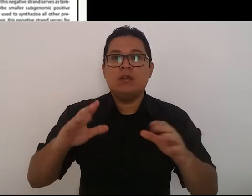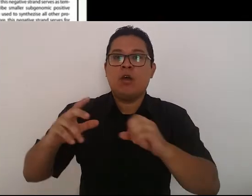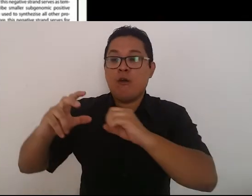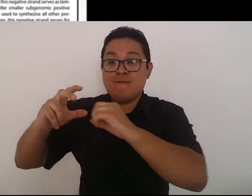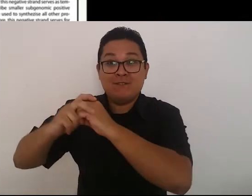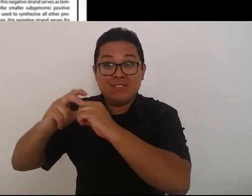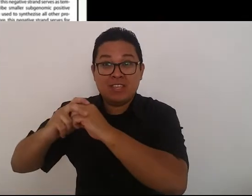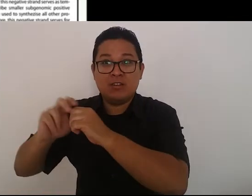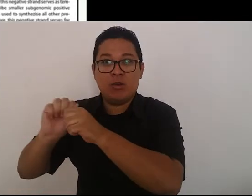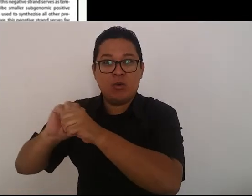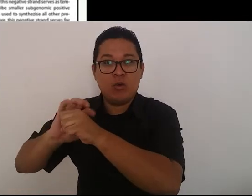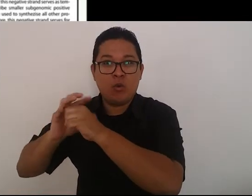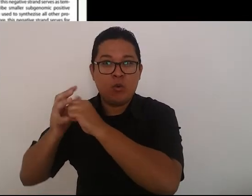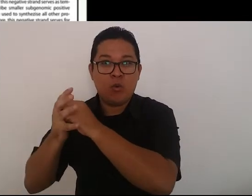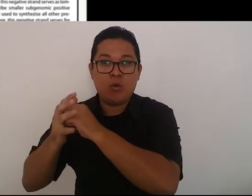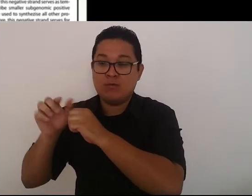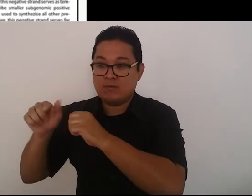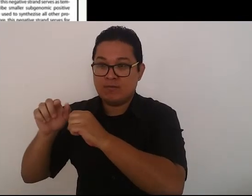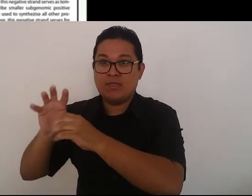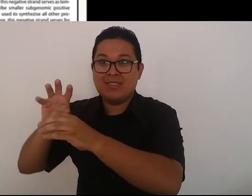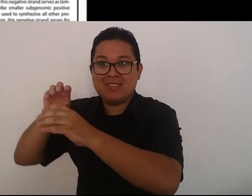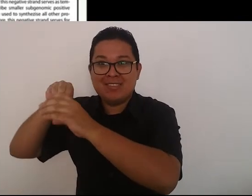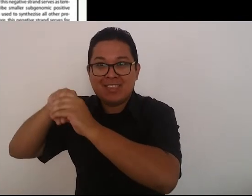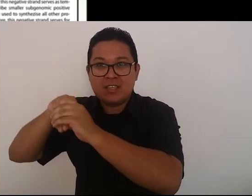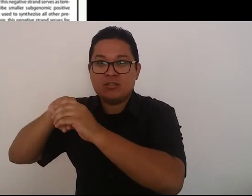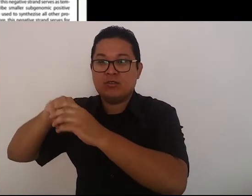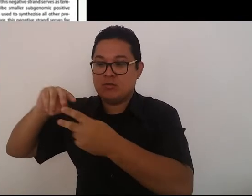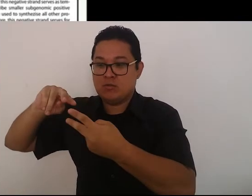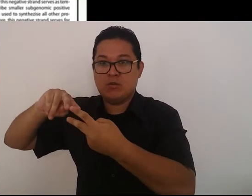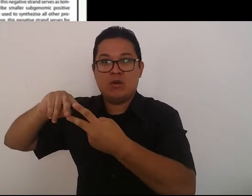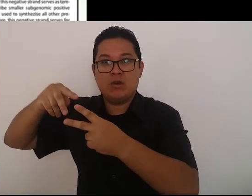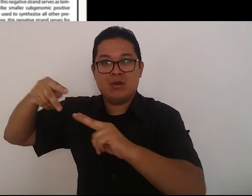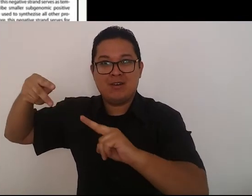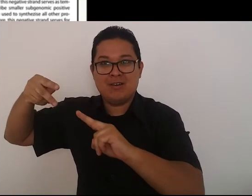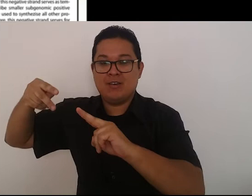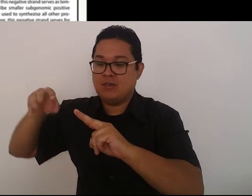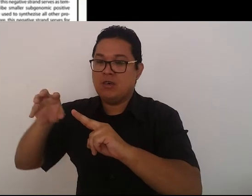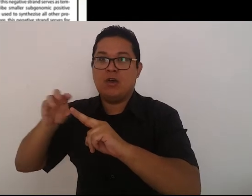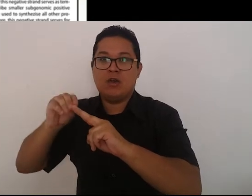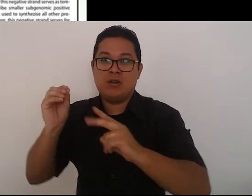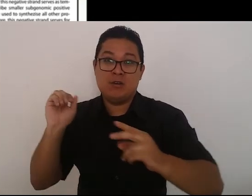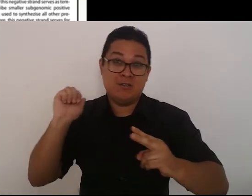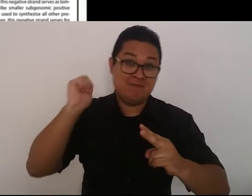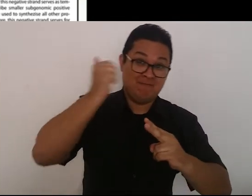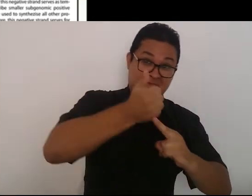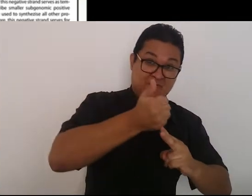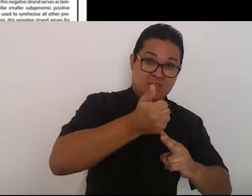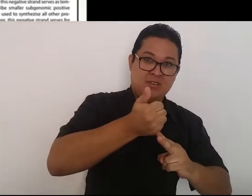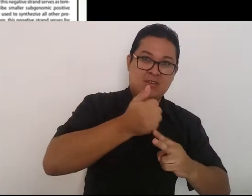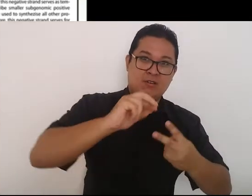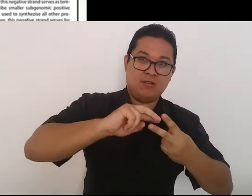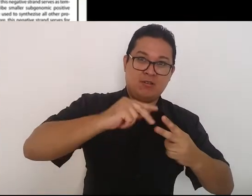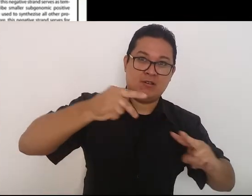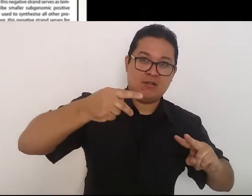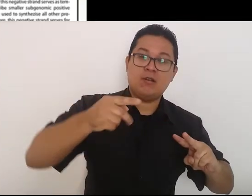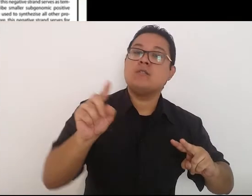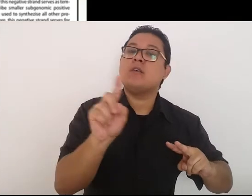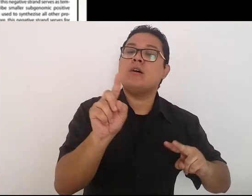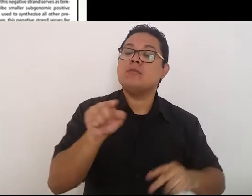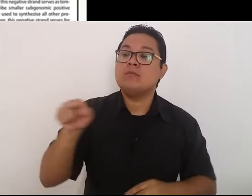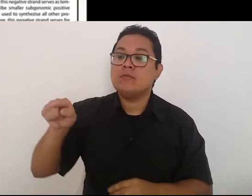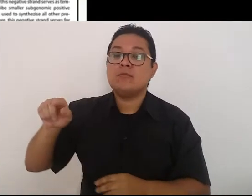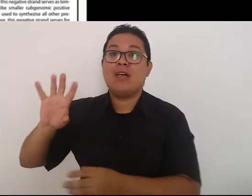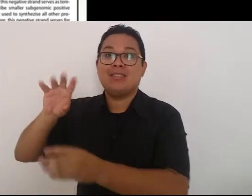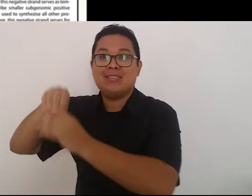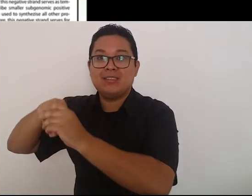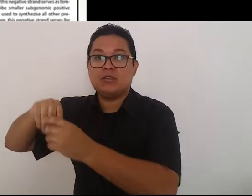material genético, tá? Porque ele é um vírus de RNA direto. Então, é esse processo. Ele faz a cópia do RNA dele, faz um monte